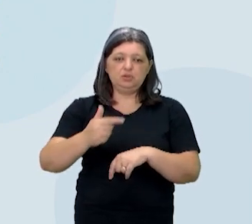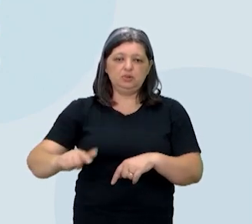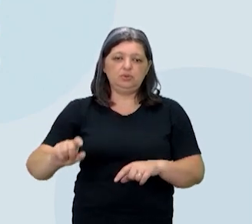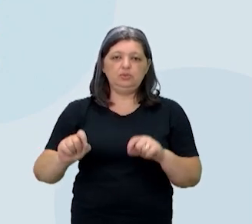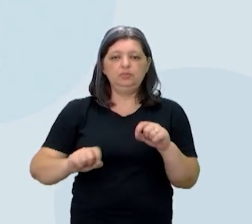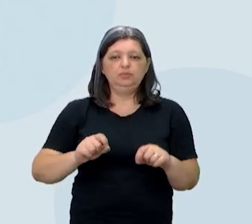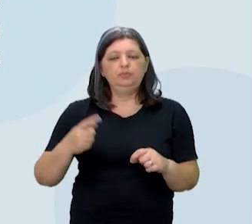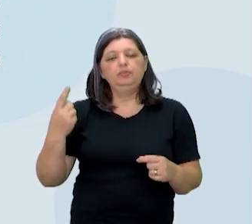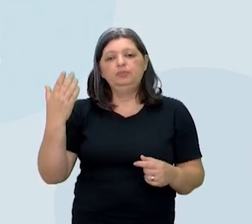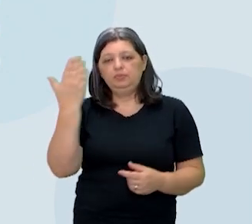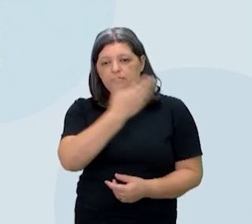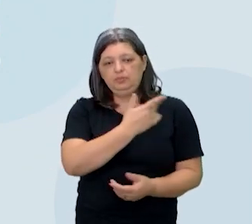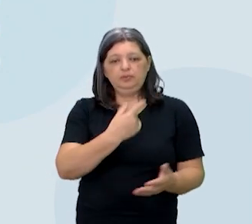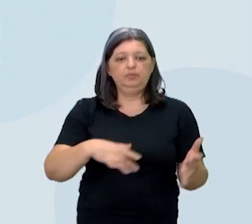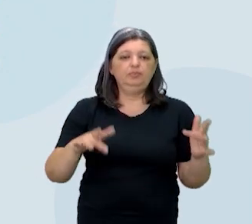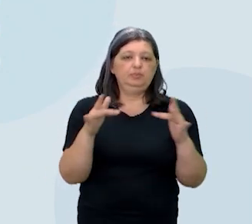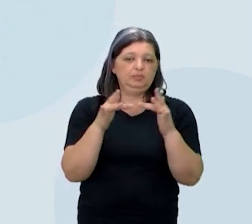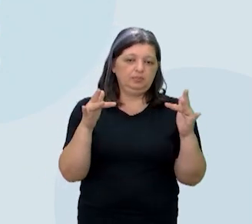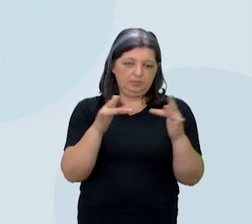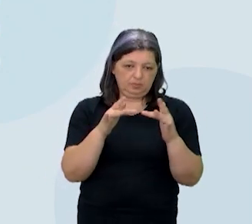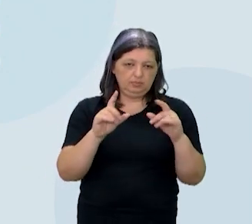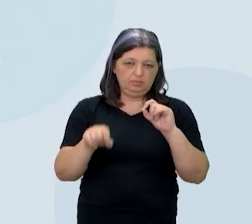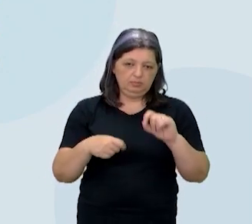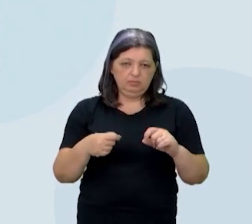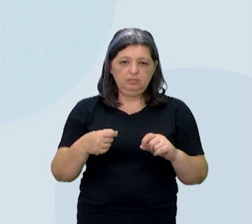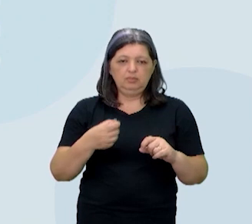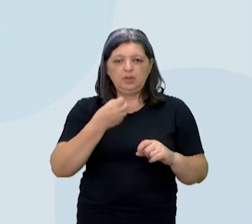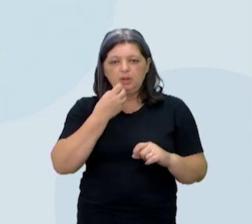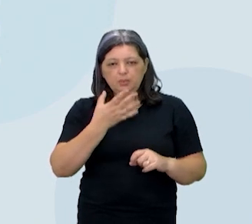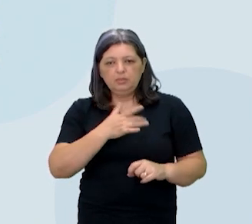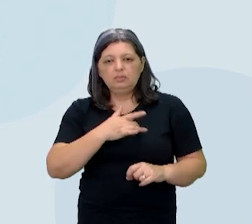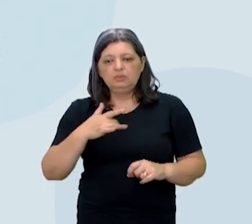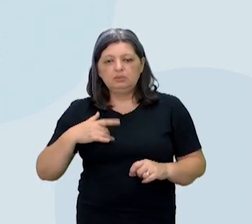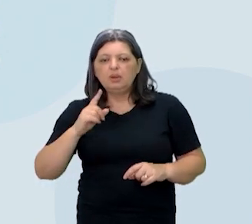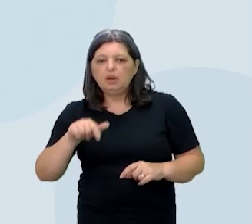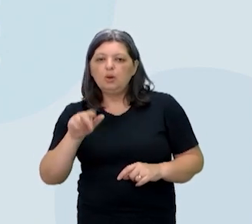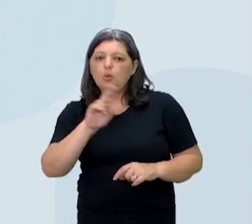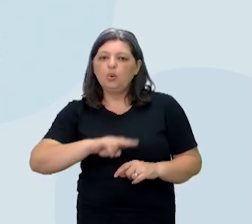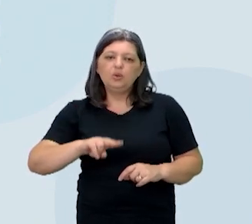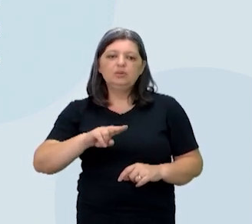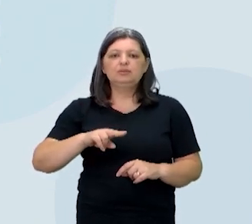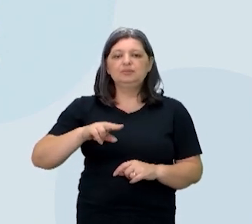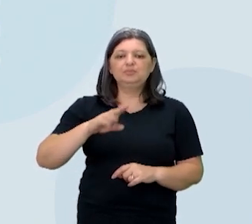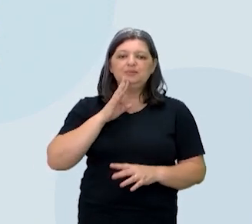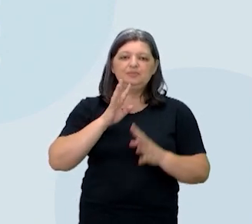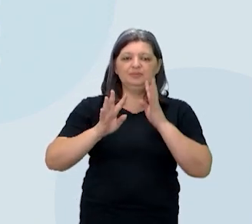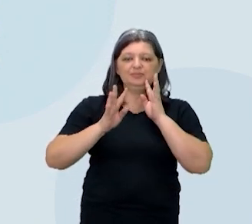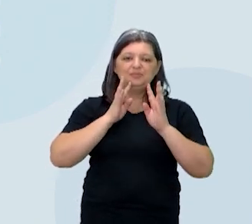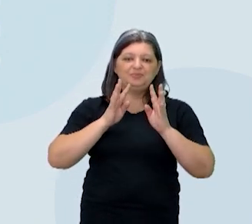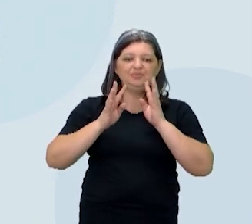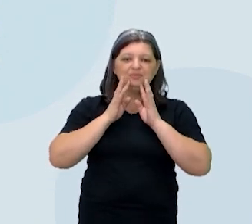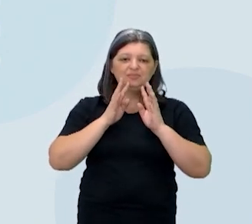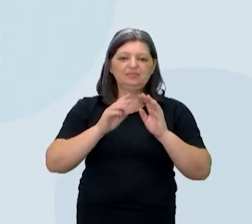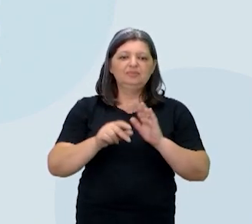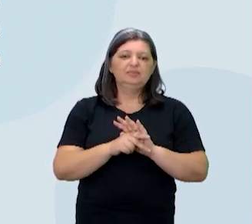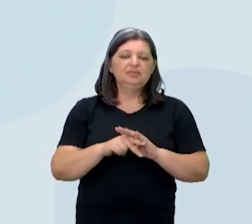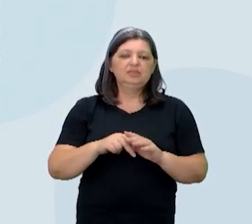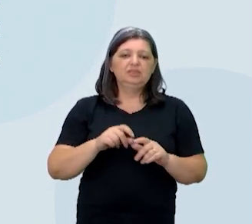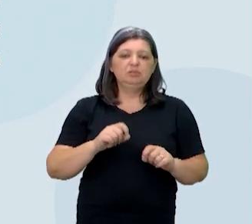primeira vez, uma conexão da redução de bem-estar com o uso do Facebook, Snapchat e o